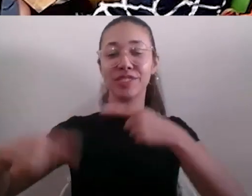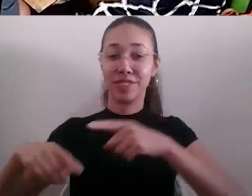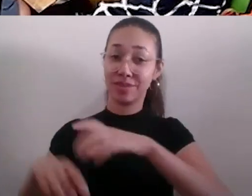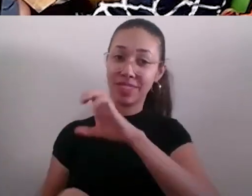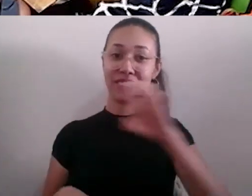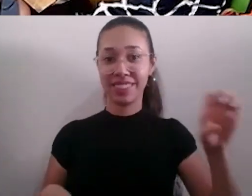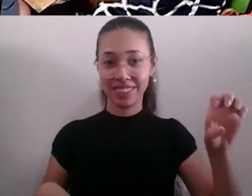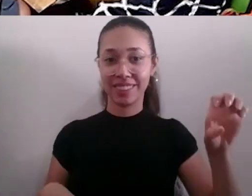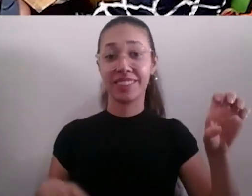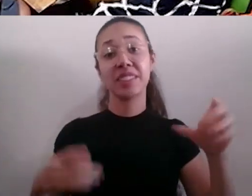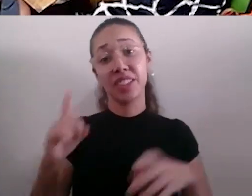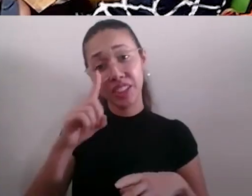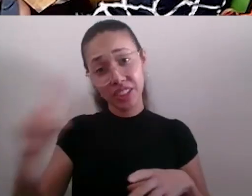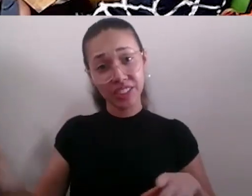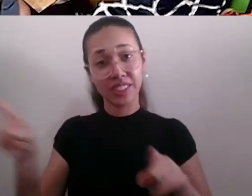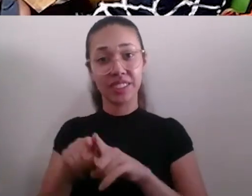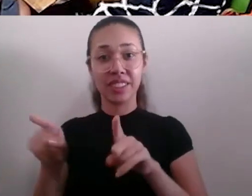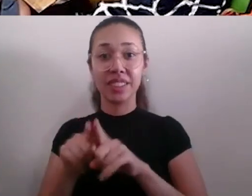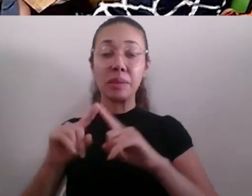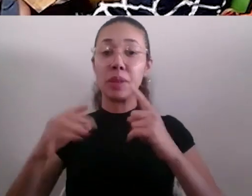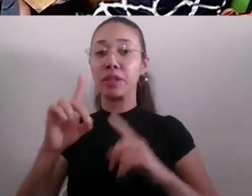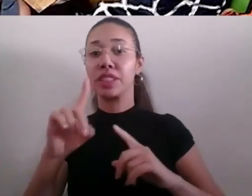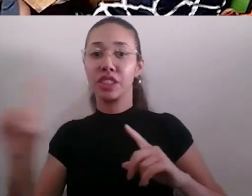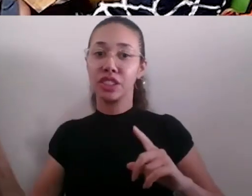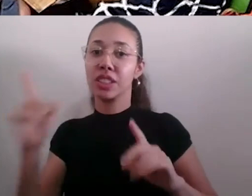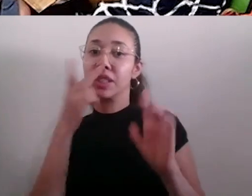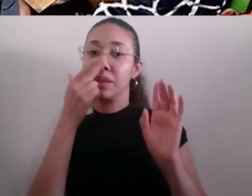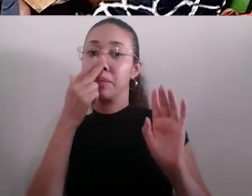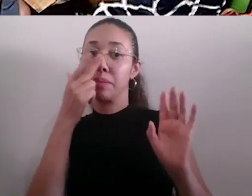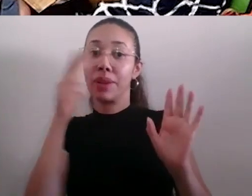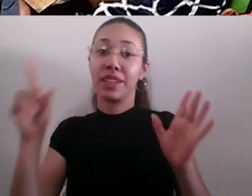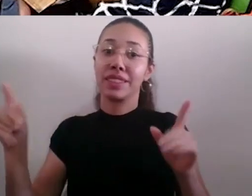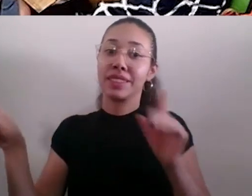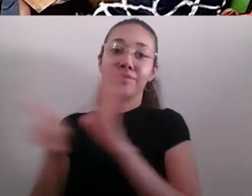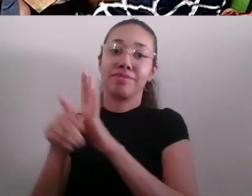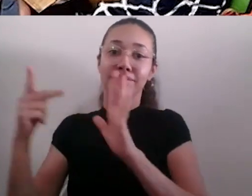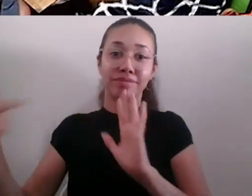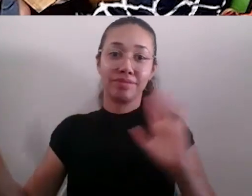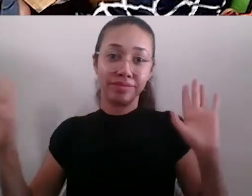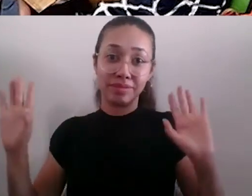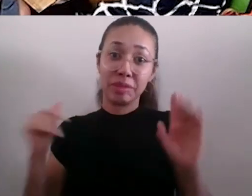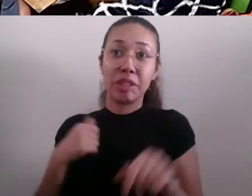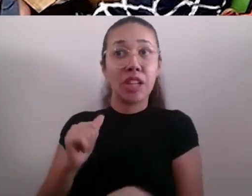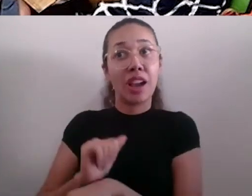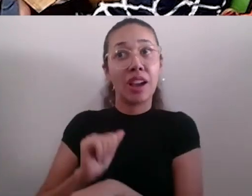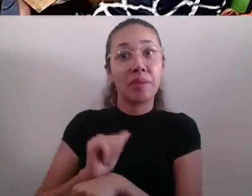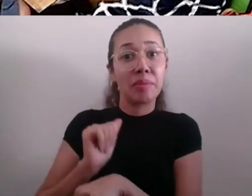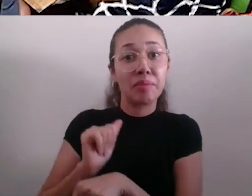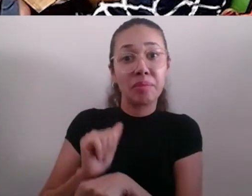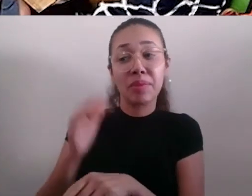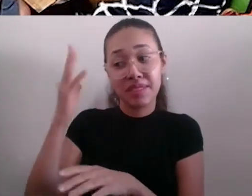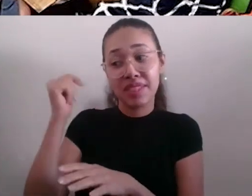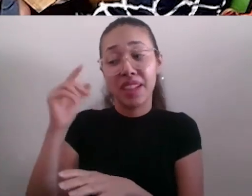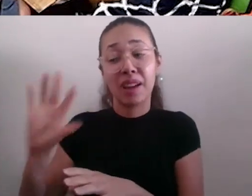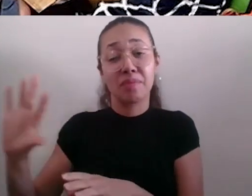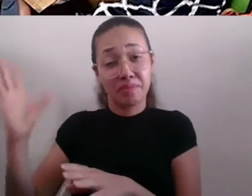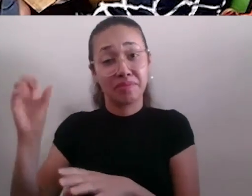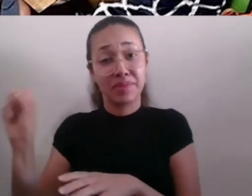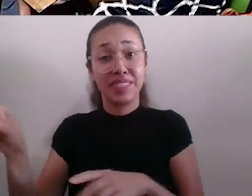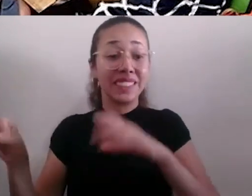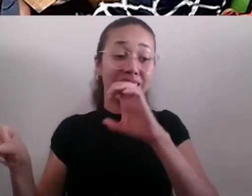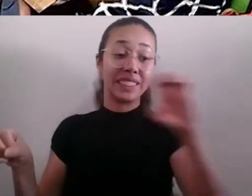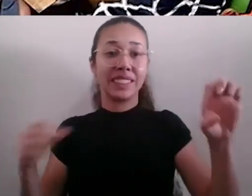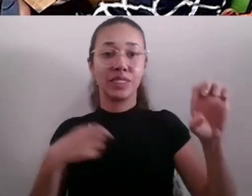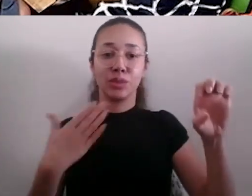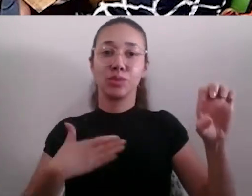também, mas o da direita faz parte da ideologia, então você espera, né? O da esquerda me